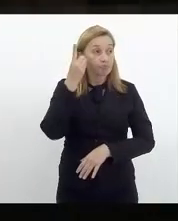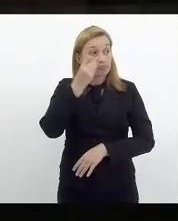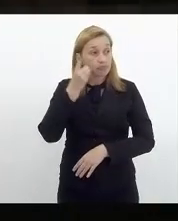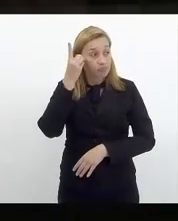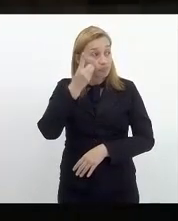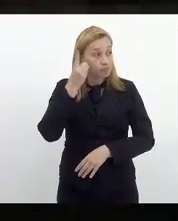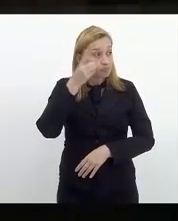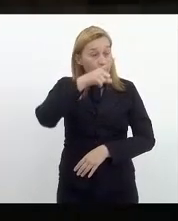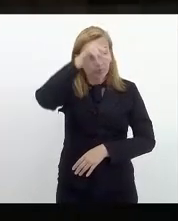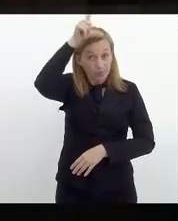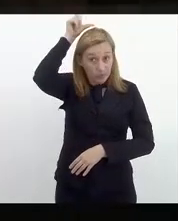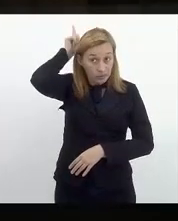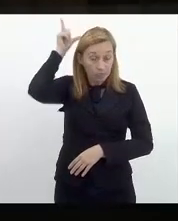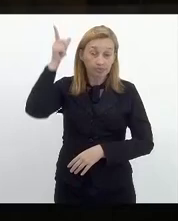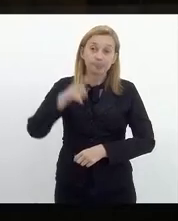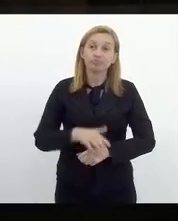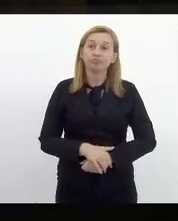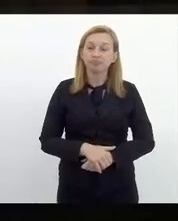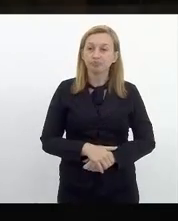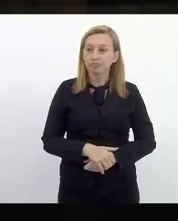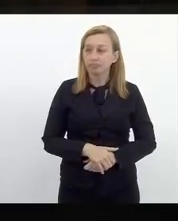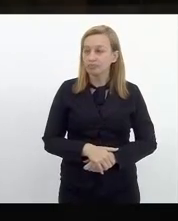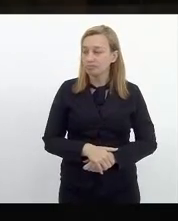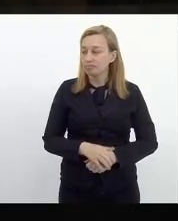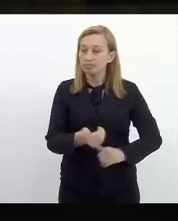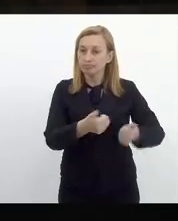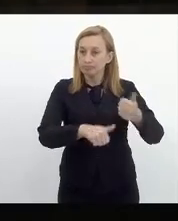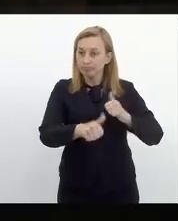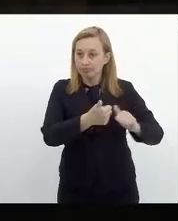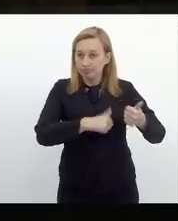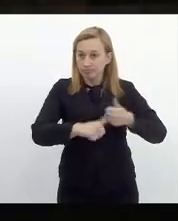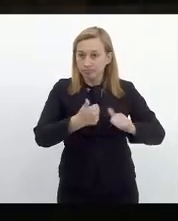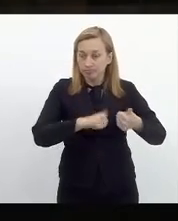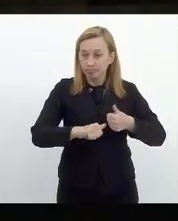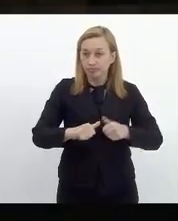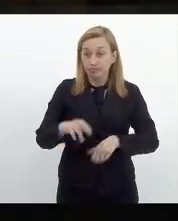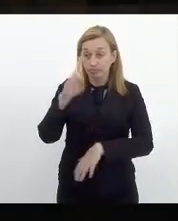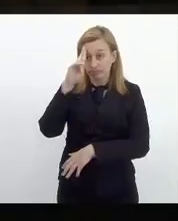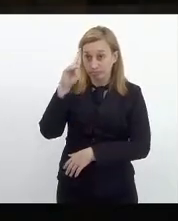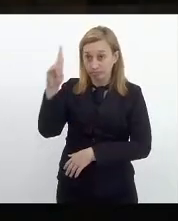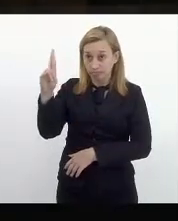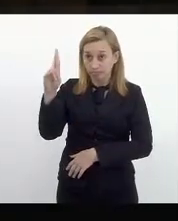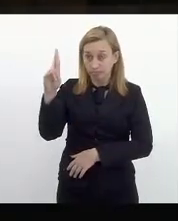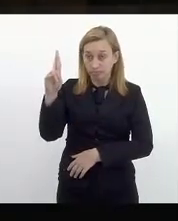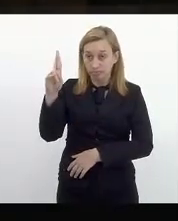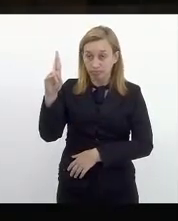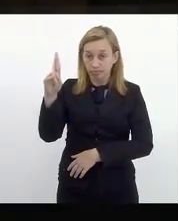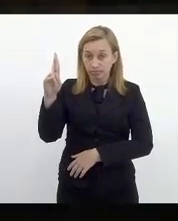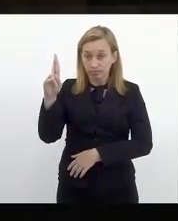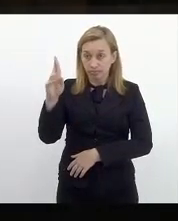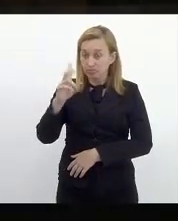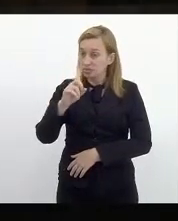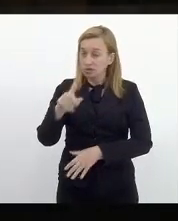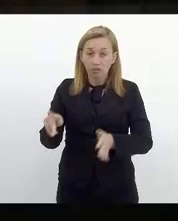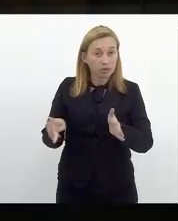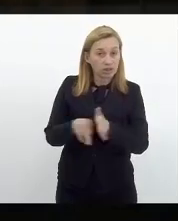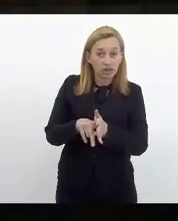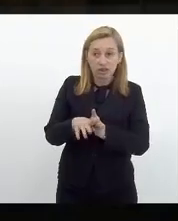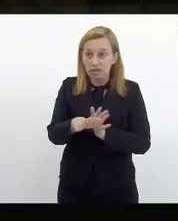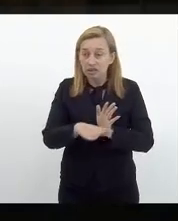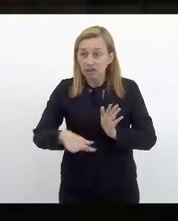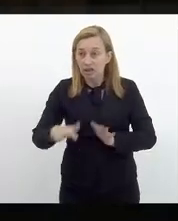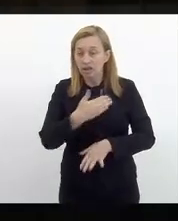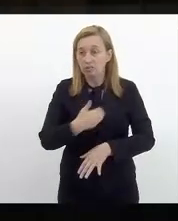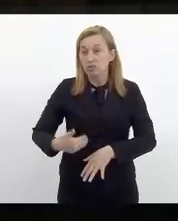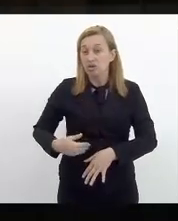Deputado Luiz Paulo ser até avaliado por um chefe que não é nem do serviço público